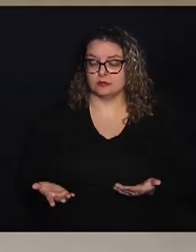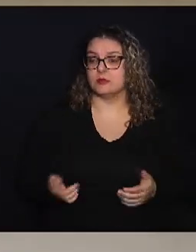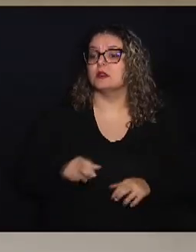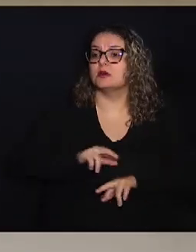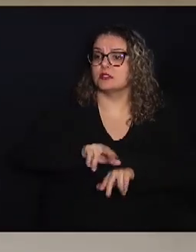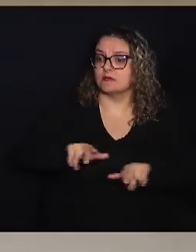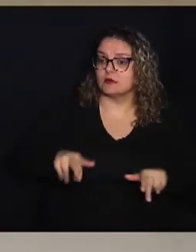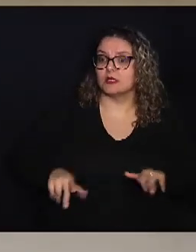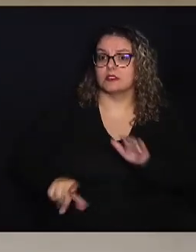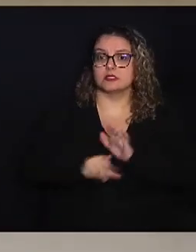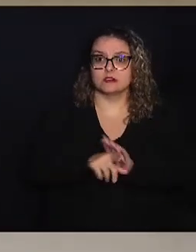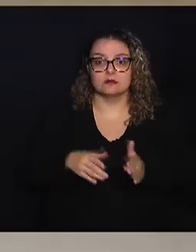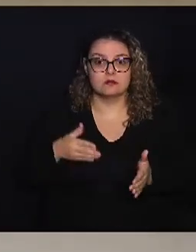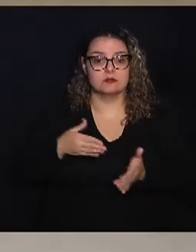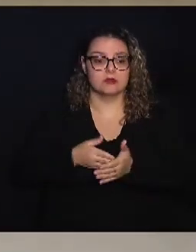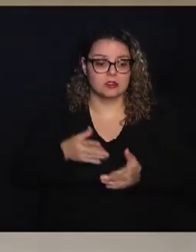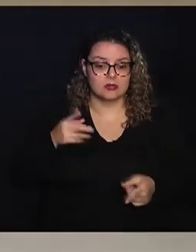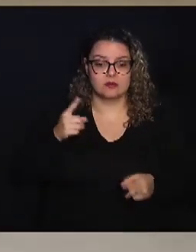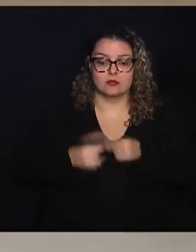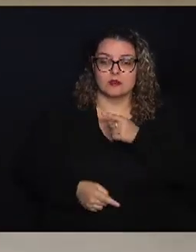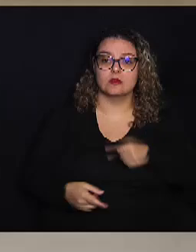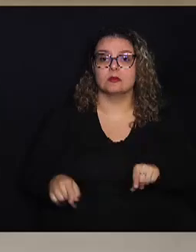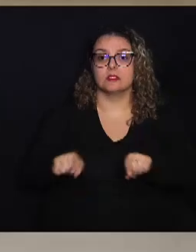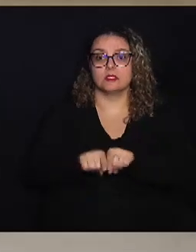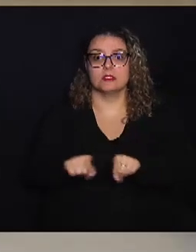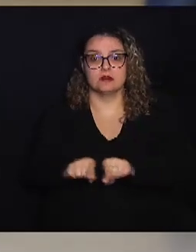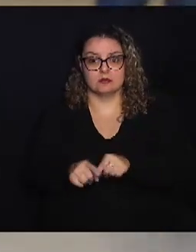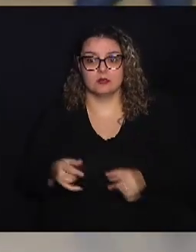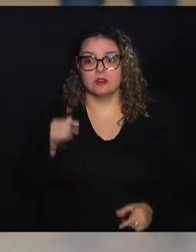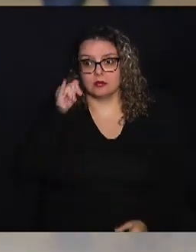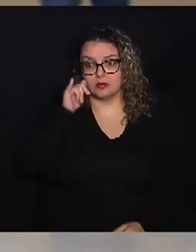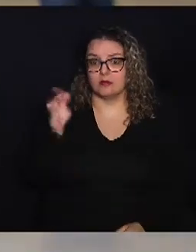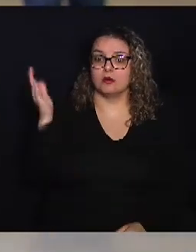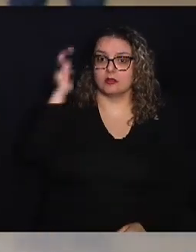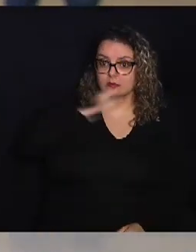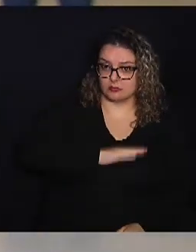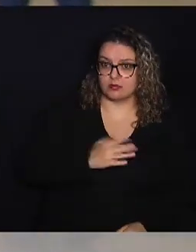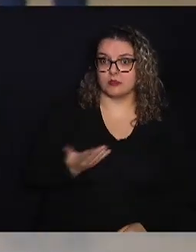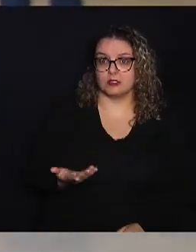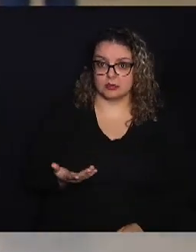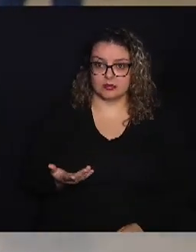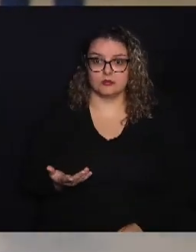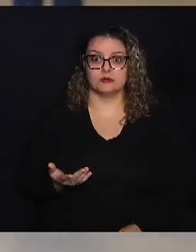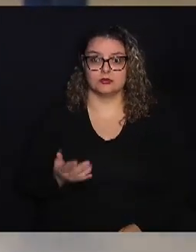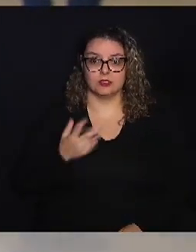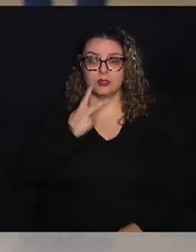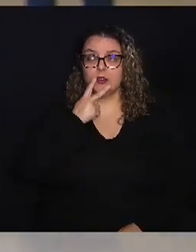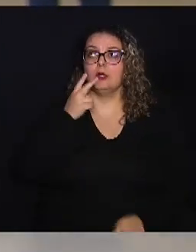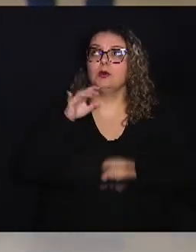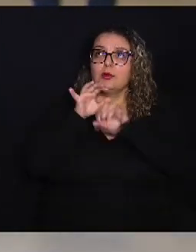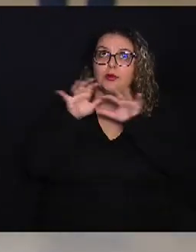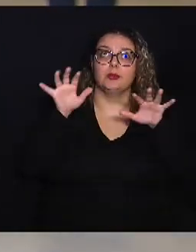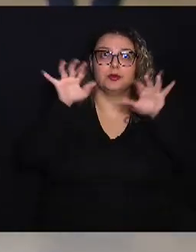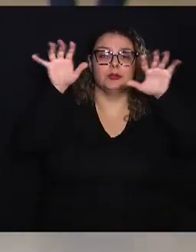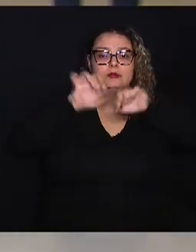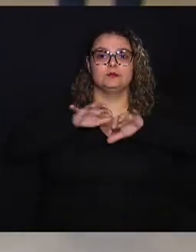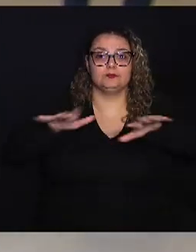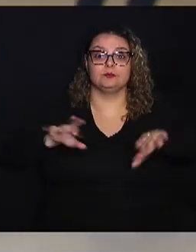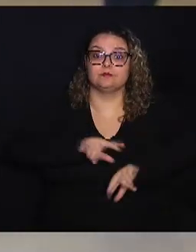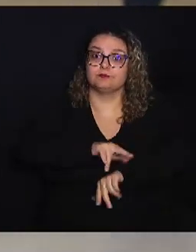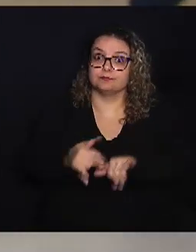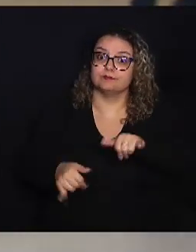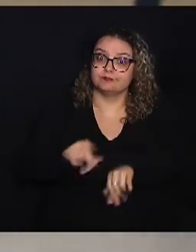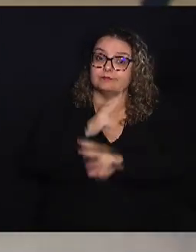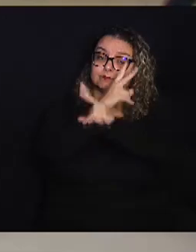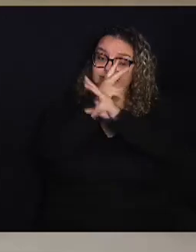mais restritivas, para que a gente evite também os malefícios dessa fumaça do cigarro, que tem várias substâncias